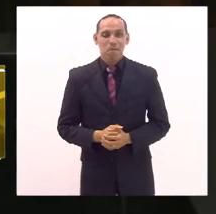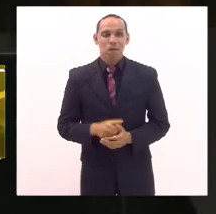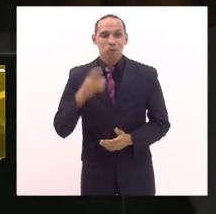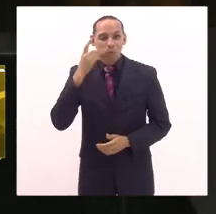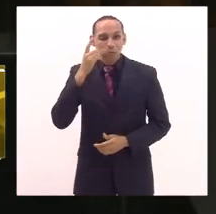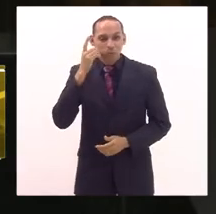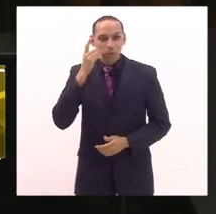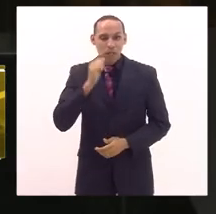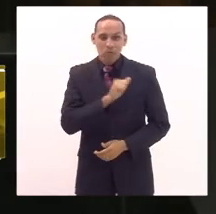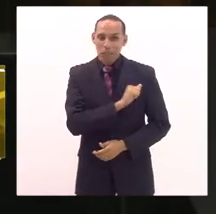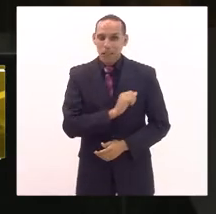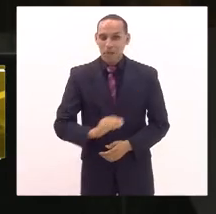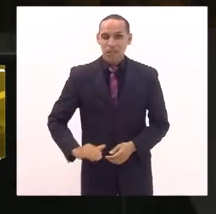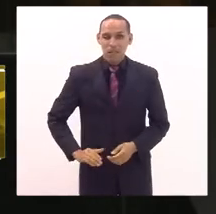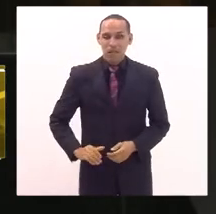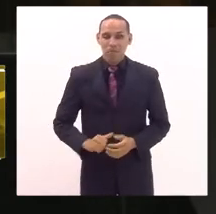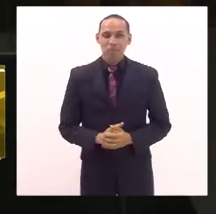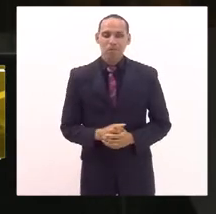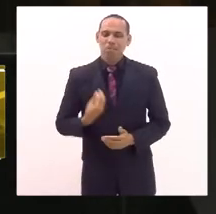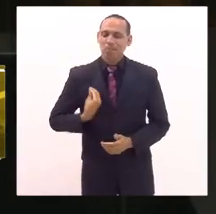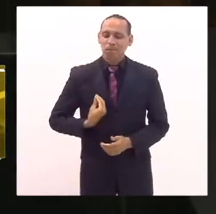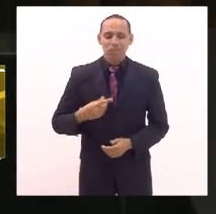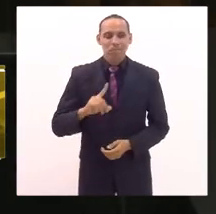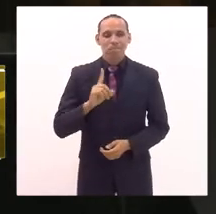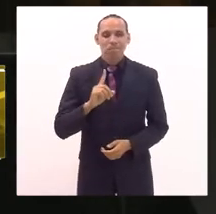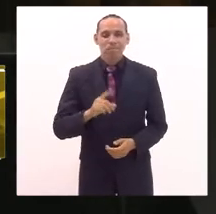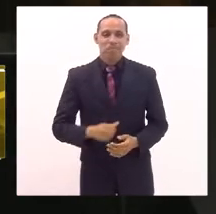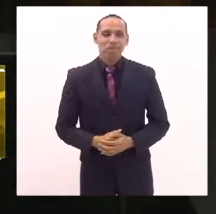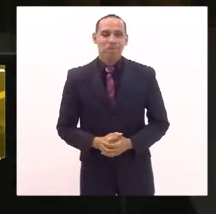deputado André Ceciliano, que não está presente.